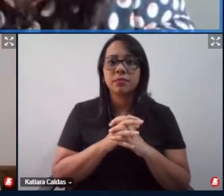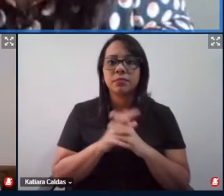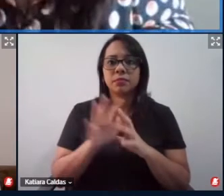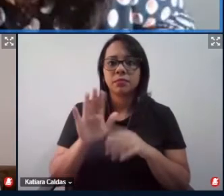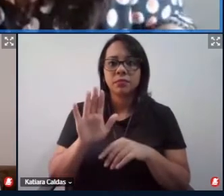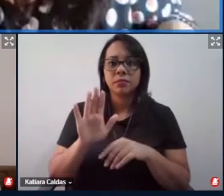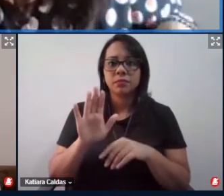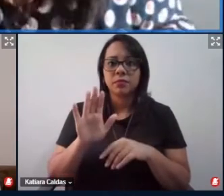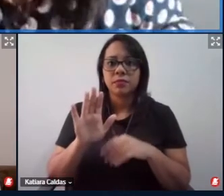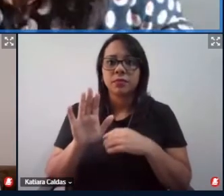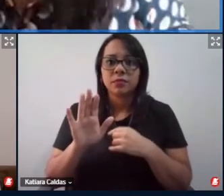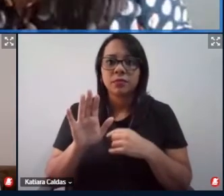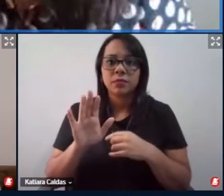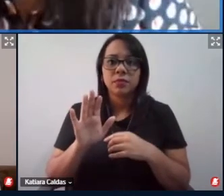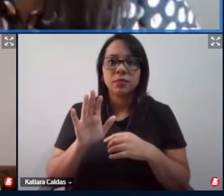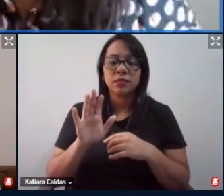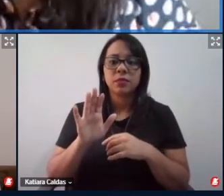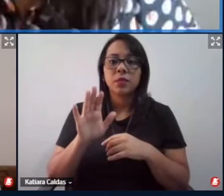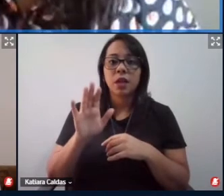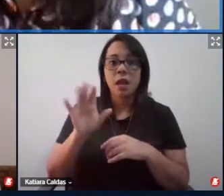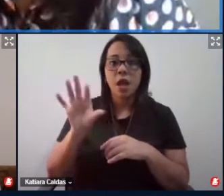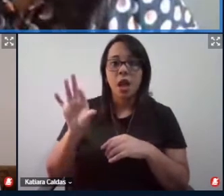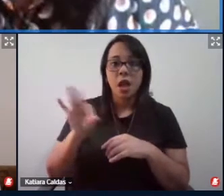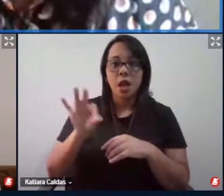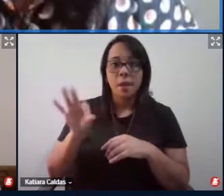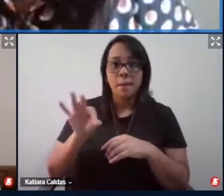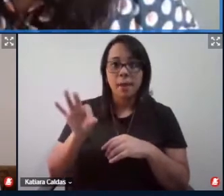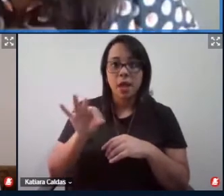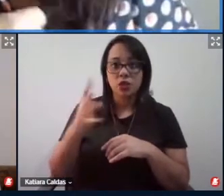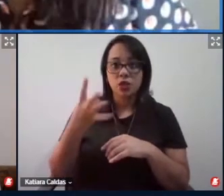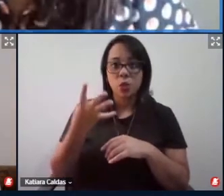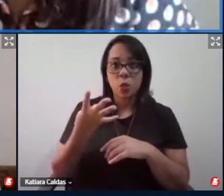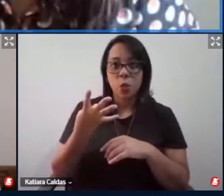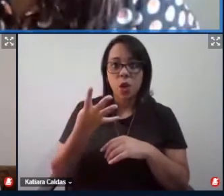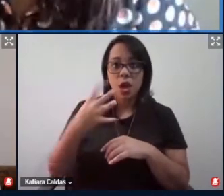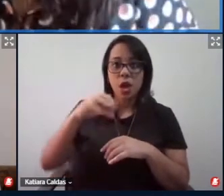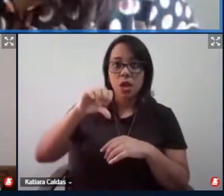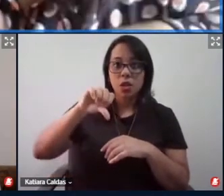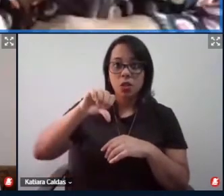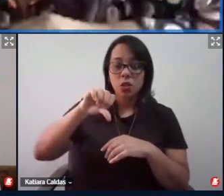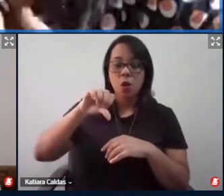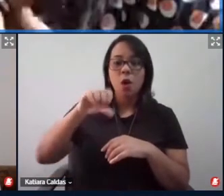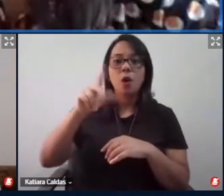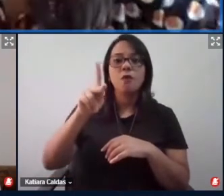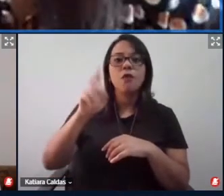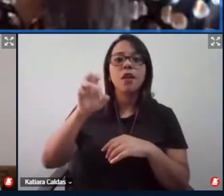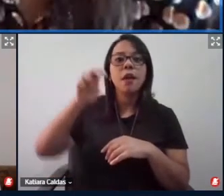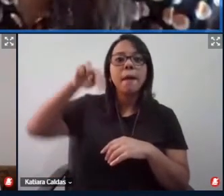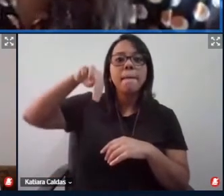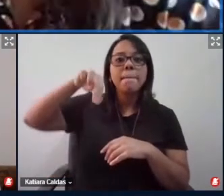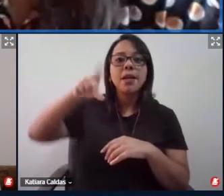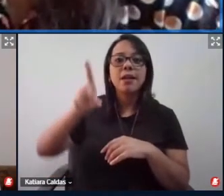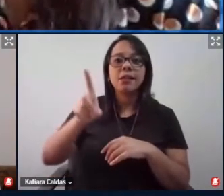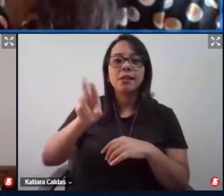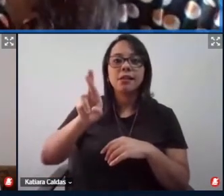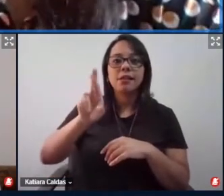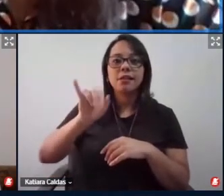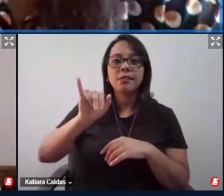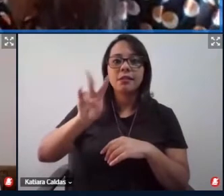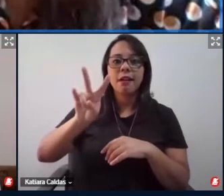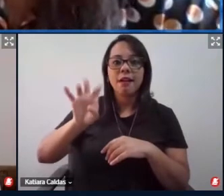eu queria na página 49, comecei com pendriver. Lá no glossário que eu